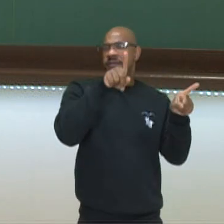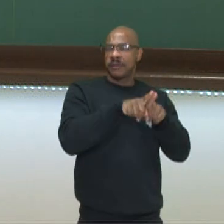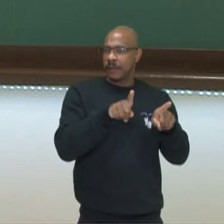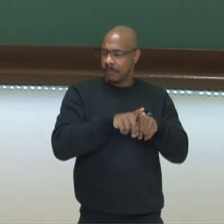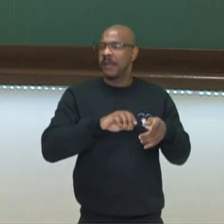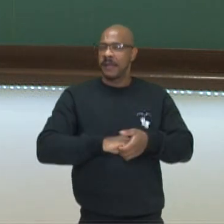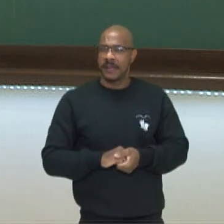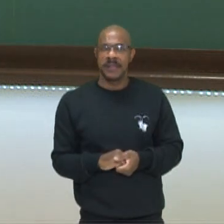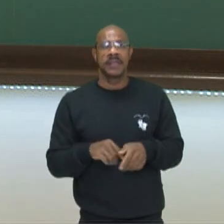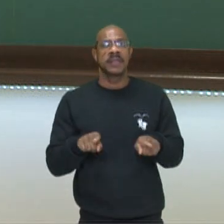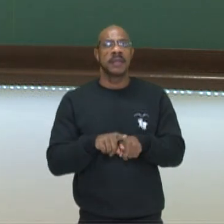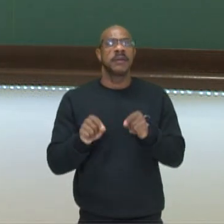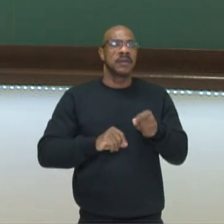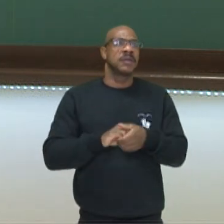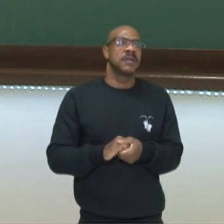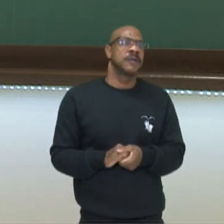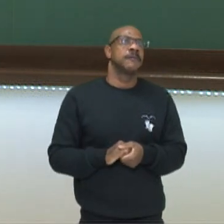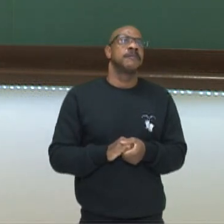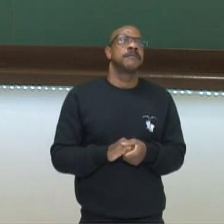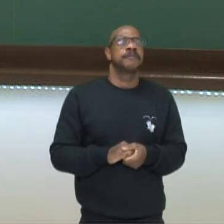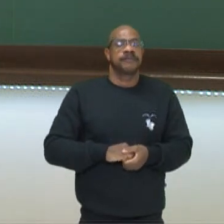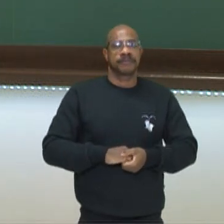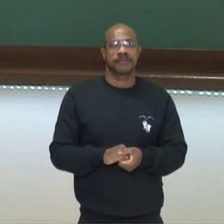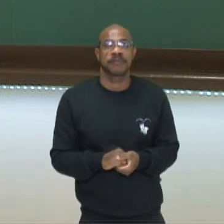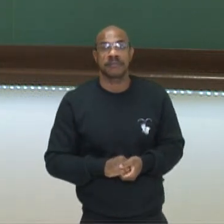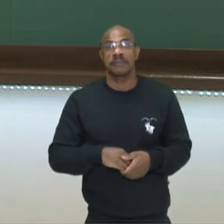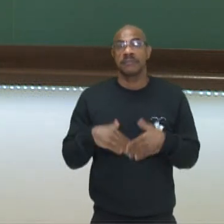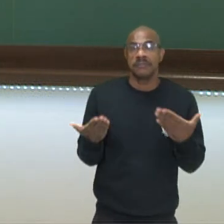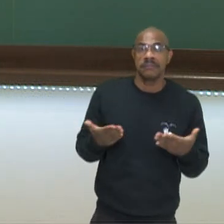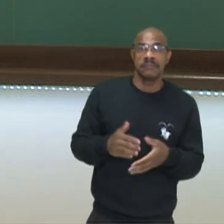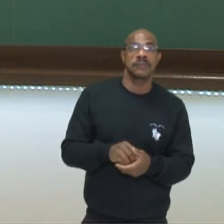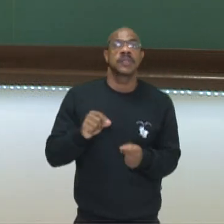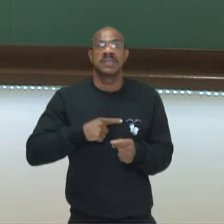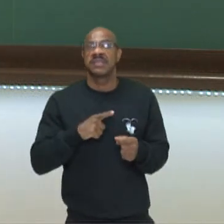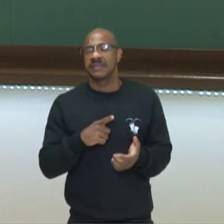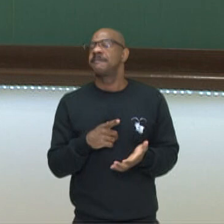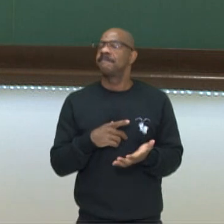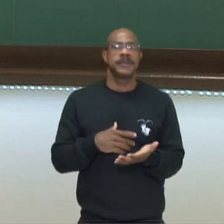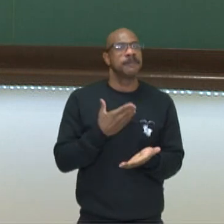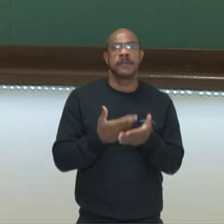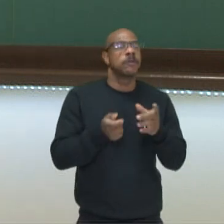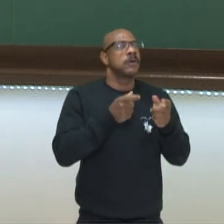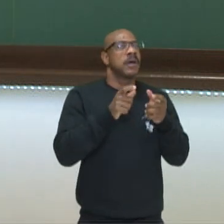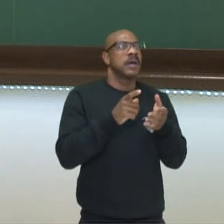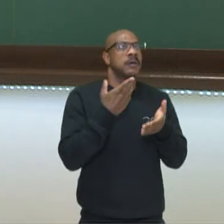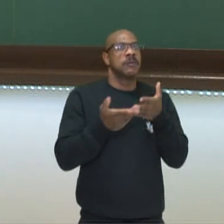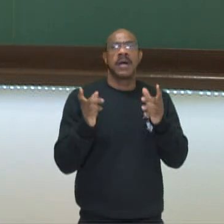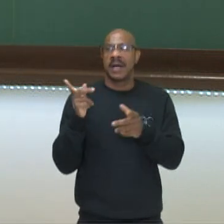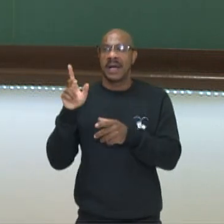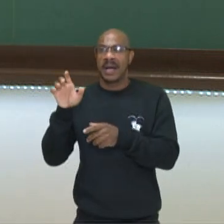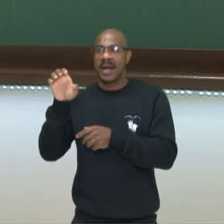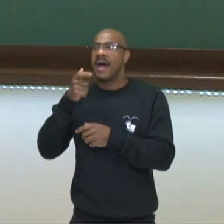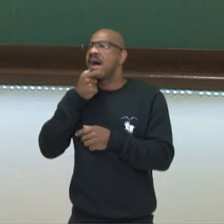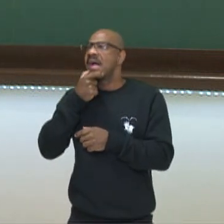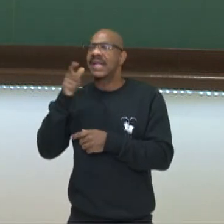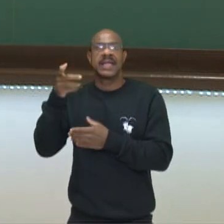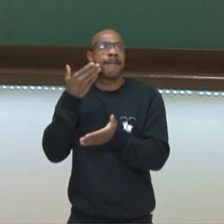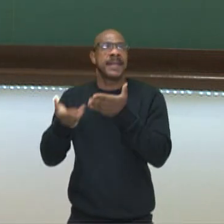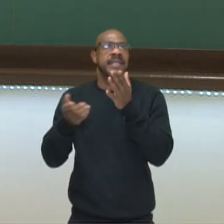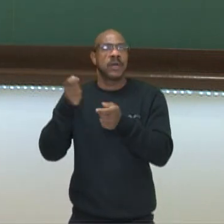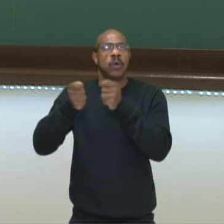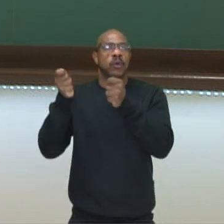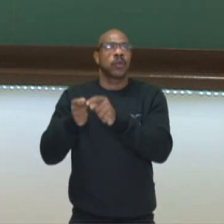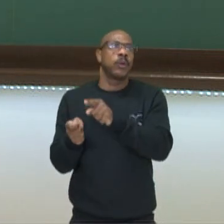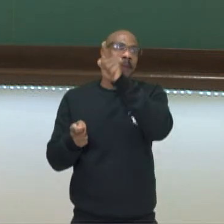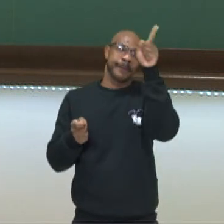preciosos desestimulou a Inglaterra em exercer o controle metropolitano nessa região. Esse controle era exercido